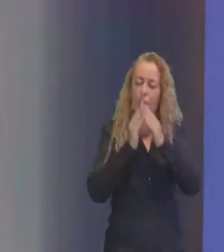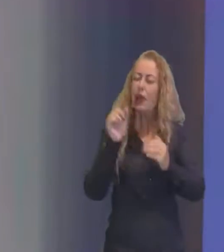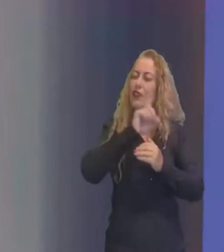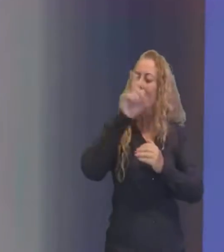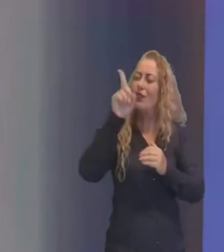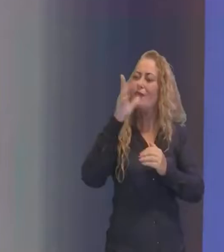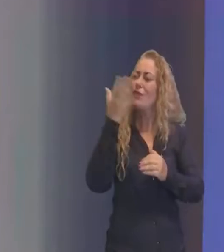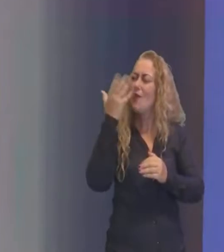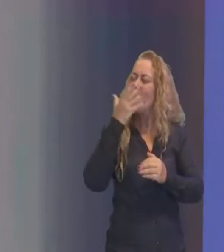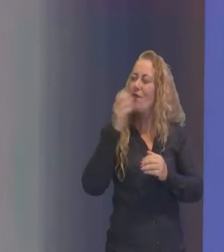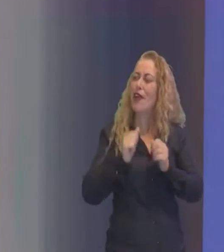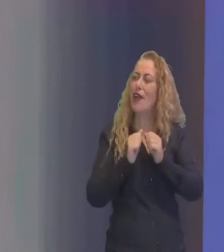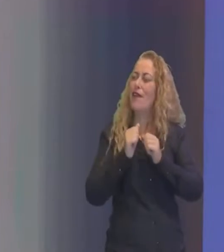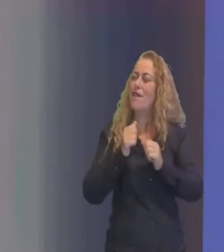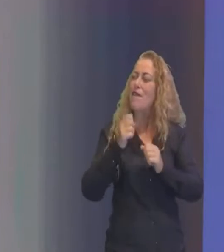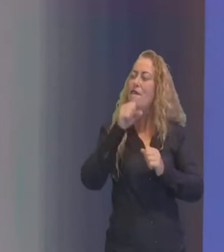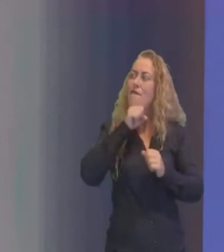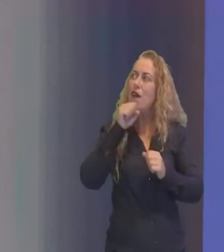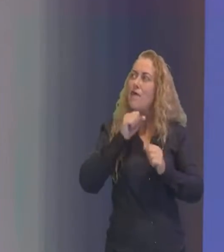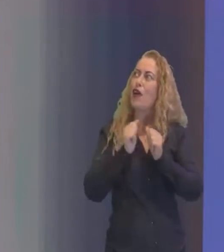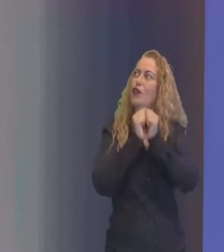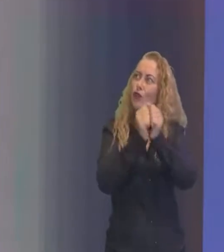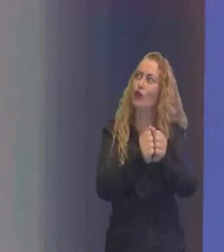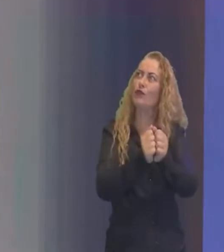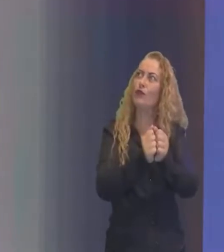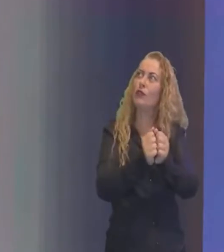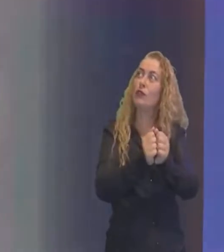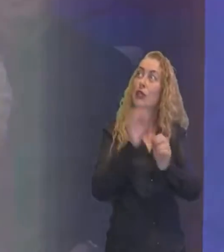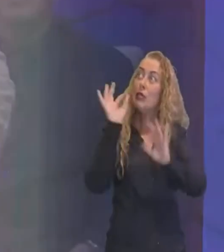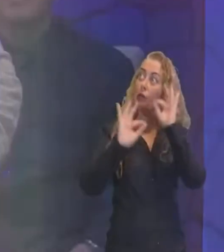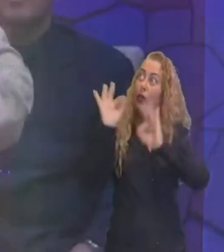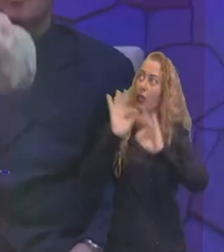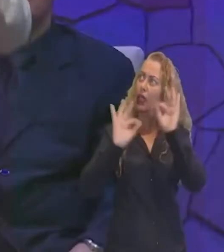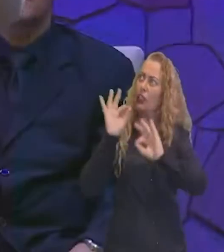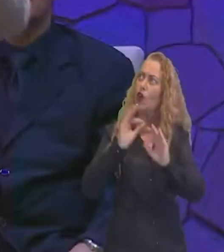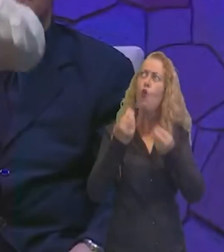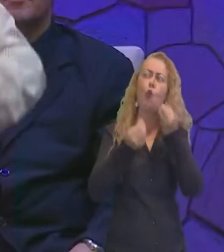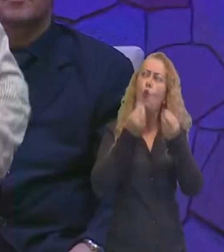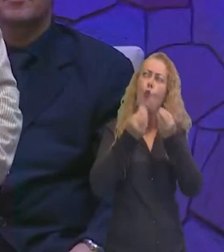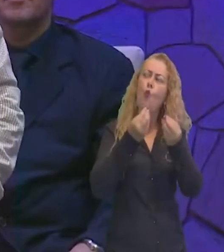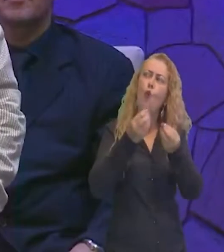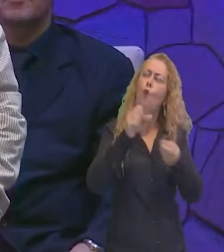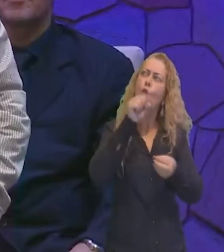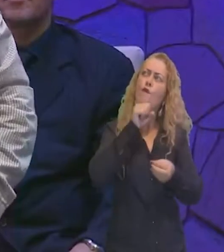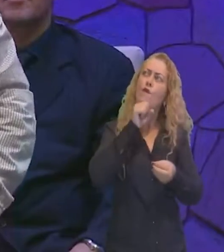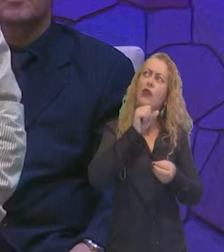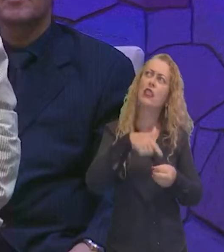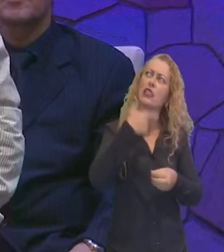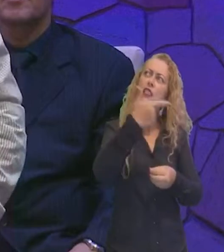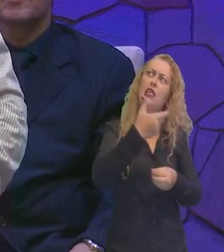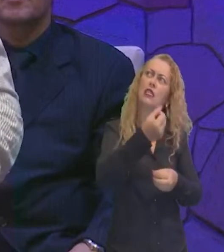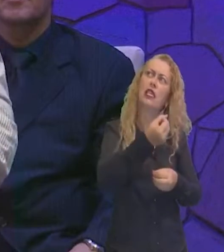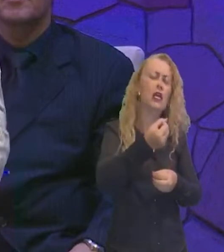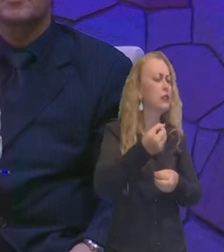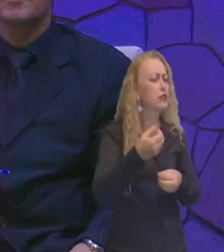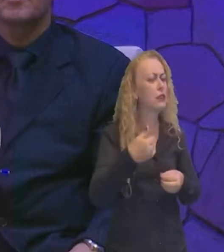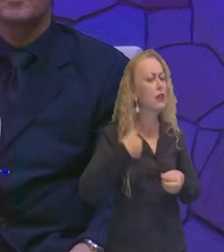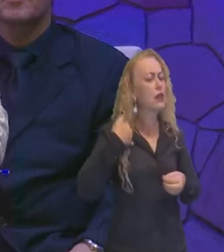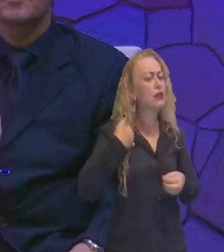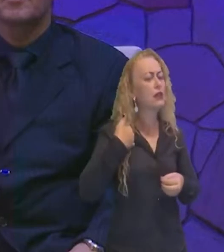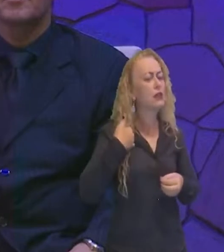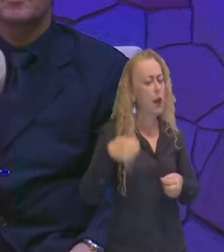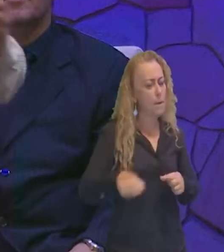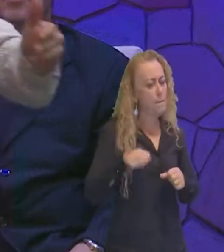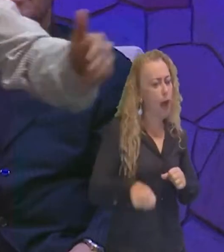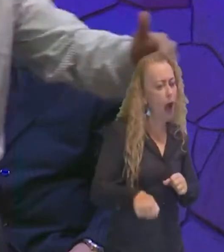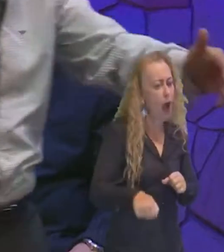a gente já está planejando a nossa velhice, preocupado. Como será essa mulher daqui a 10 anos, meus irmãos? De bengala, sem